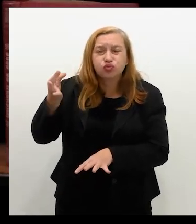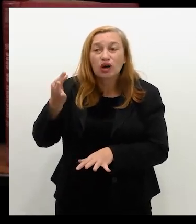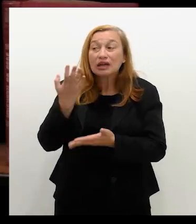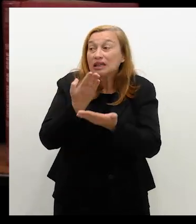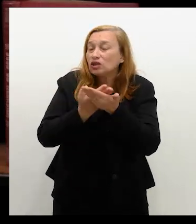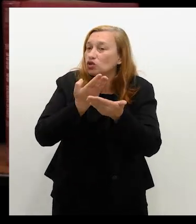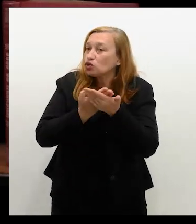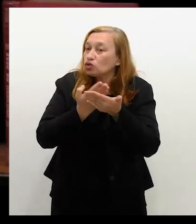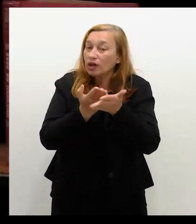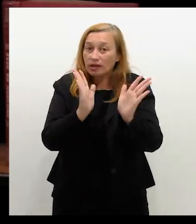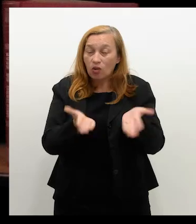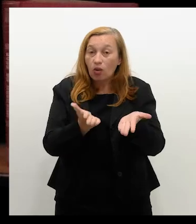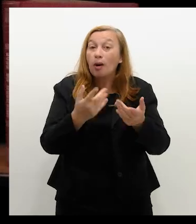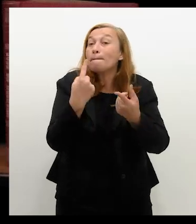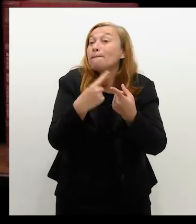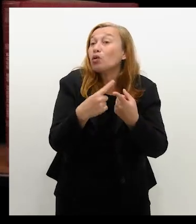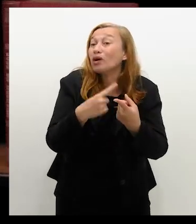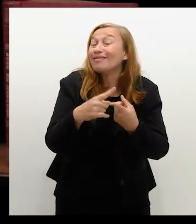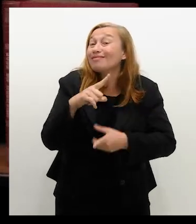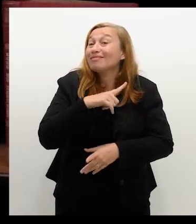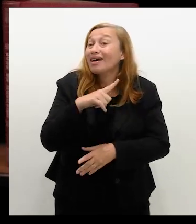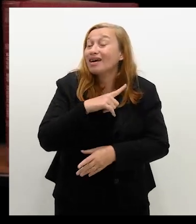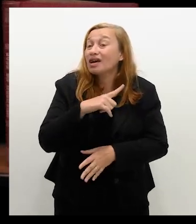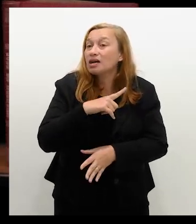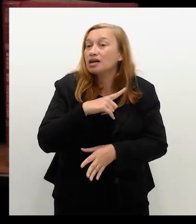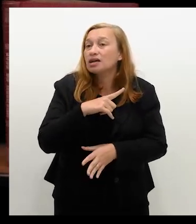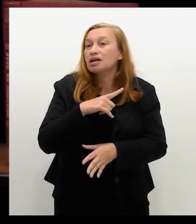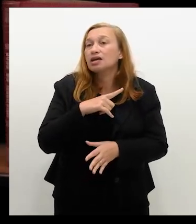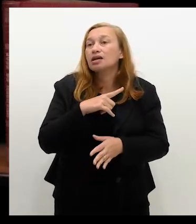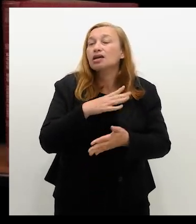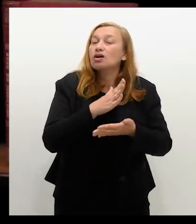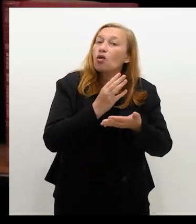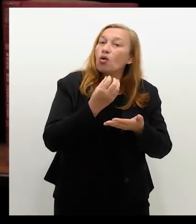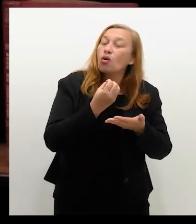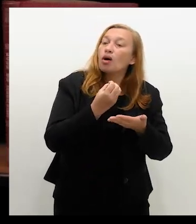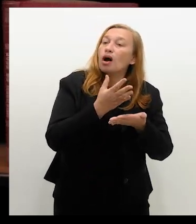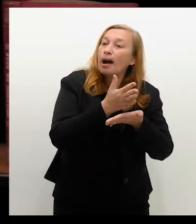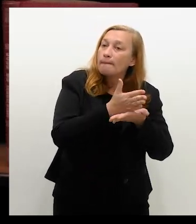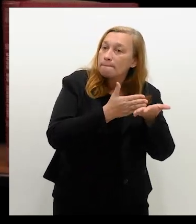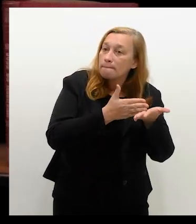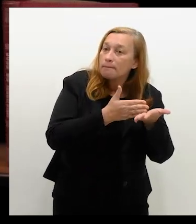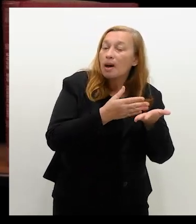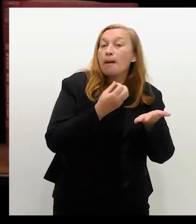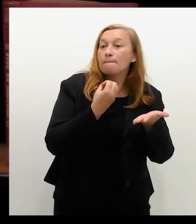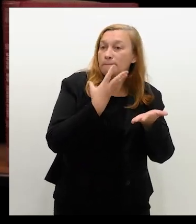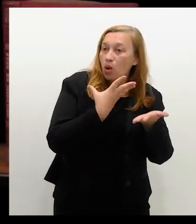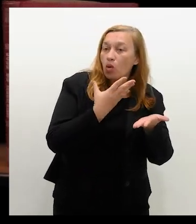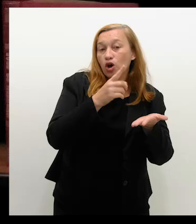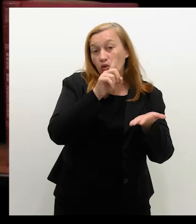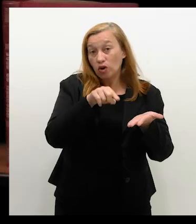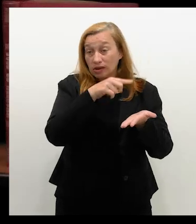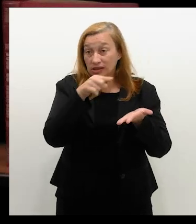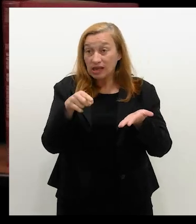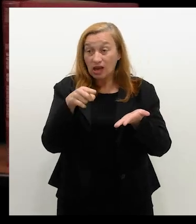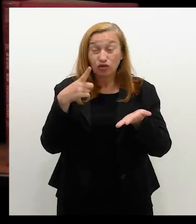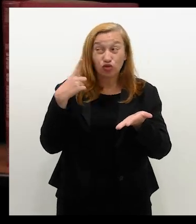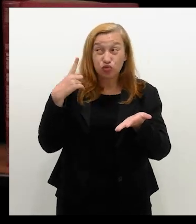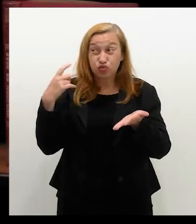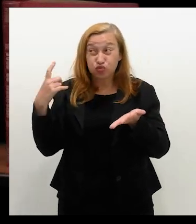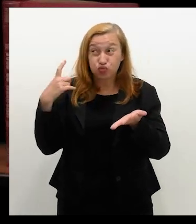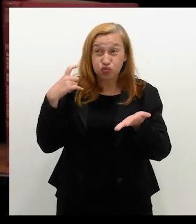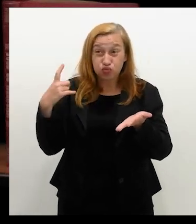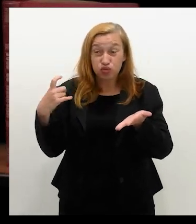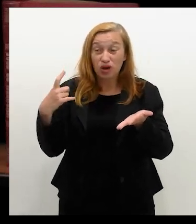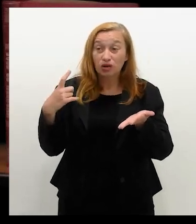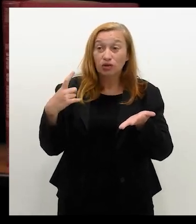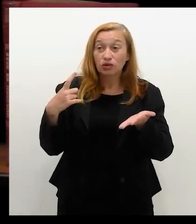sendo estudado muito agora, porque ele tem a parte boa, que qual que é a parte boa? Eu cancelo o ruído do ambiente, então